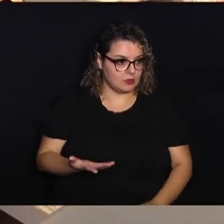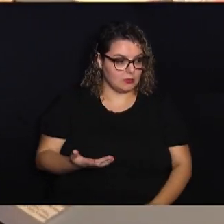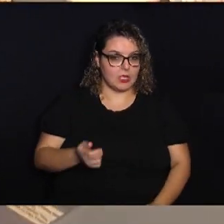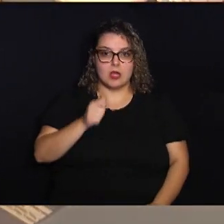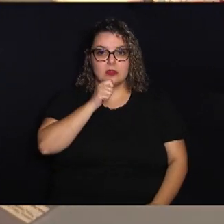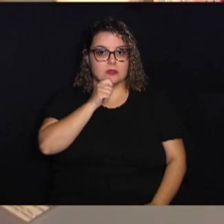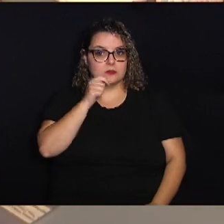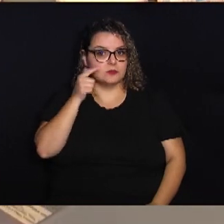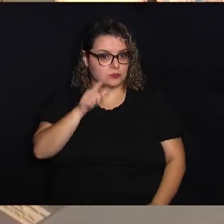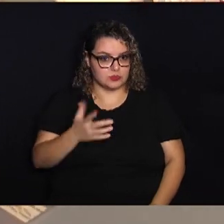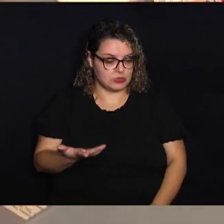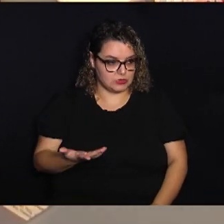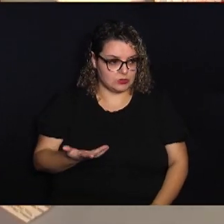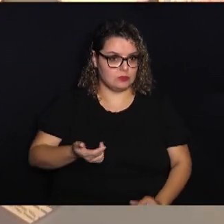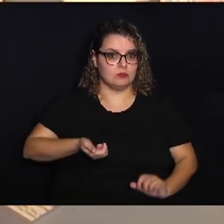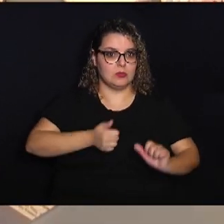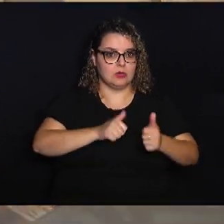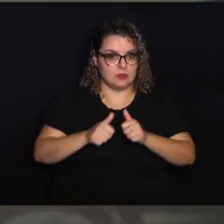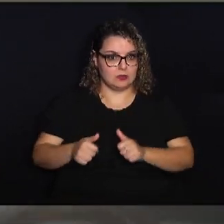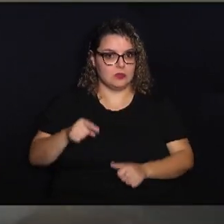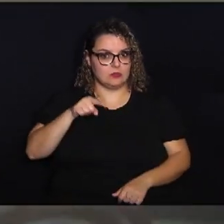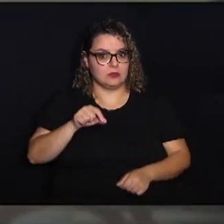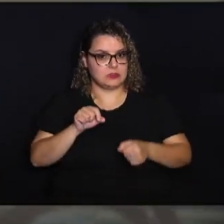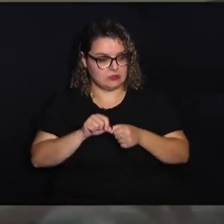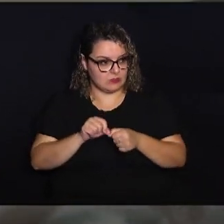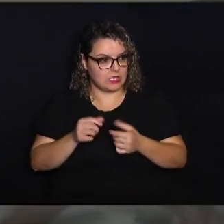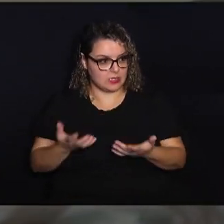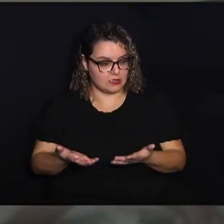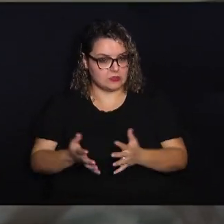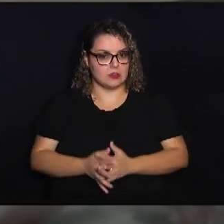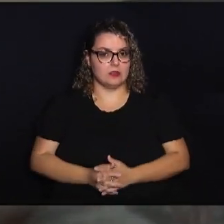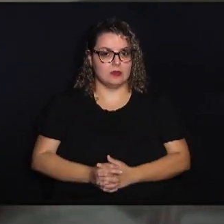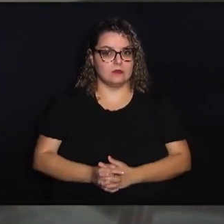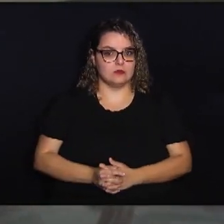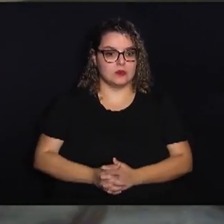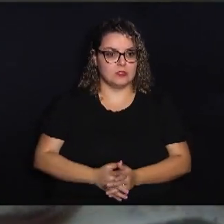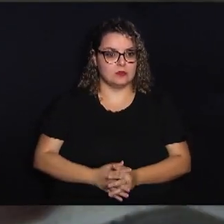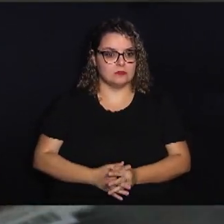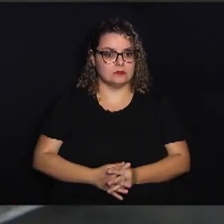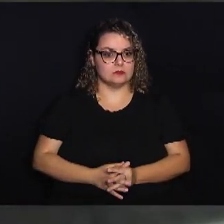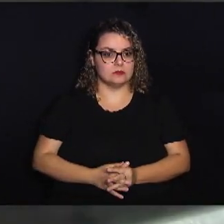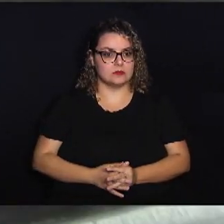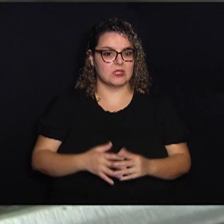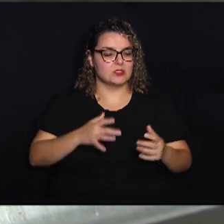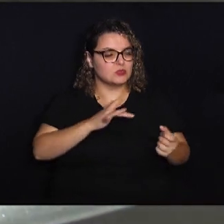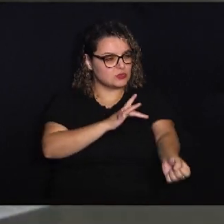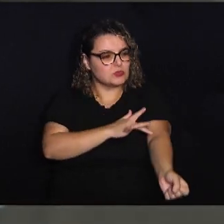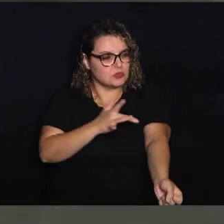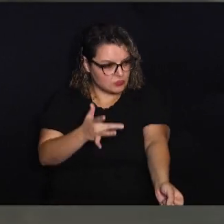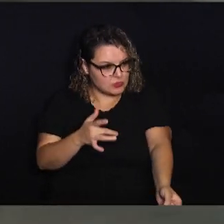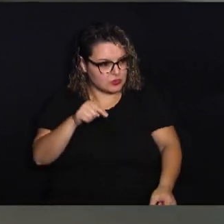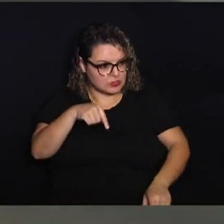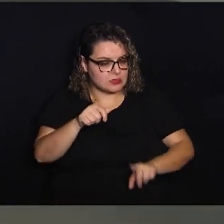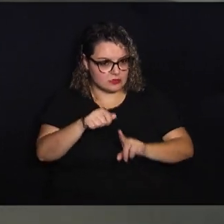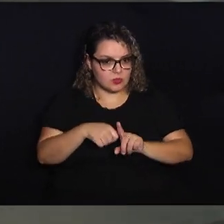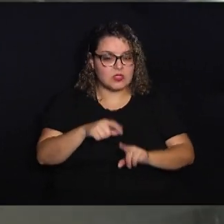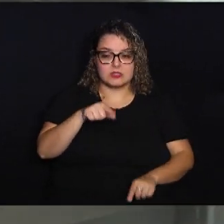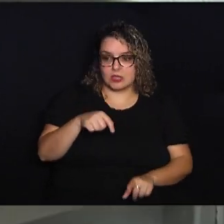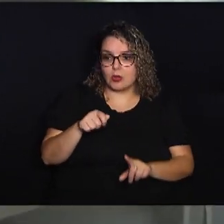meta, mas a avaliação que você faz aí das doações desse mês específico, que é o